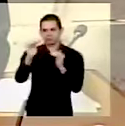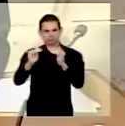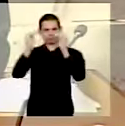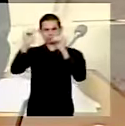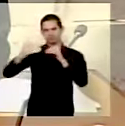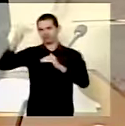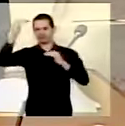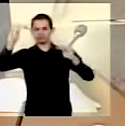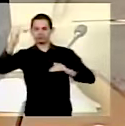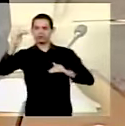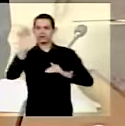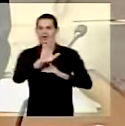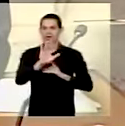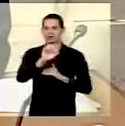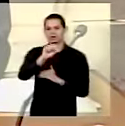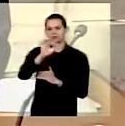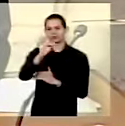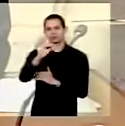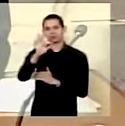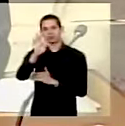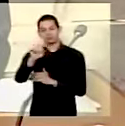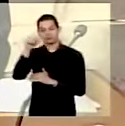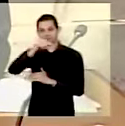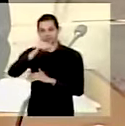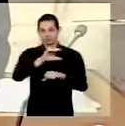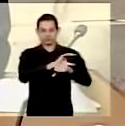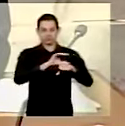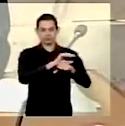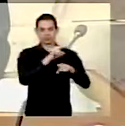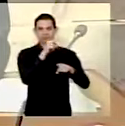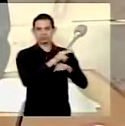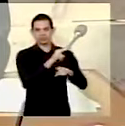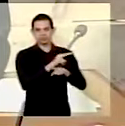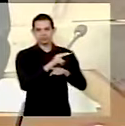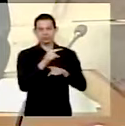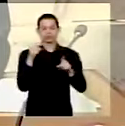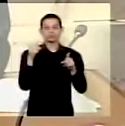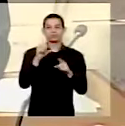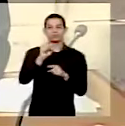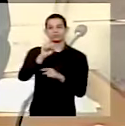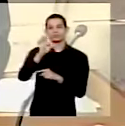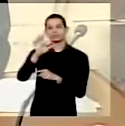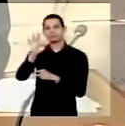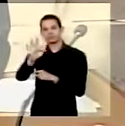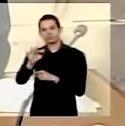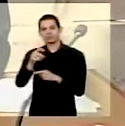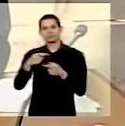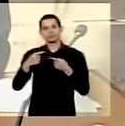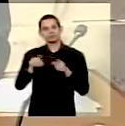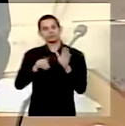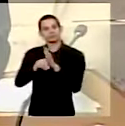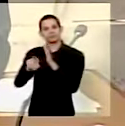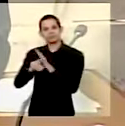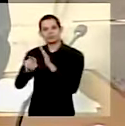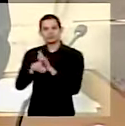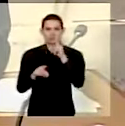ordem. O Supremo Tribunal Federal, guardião da Constituição, tem sido questionado fortemente por